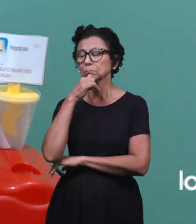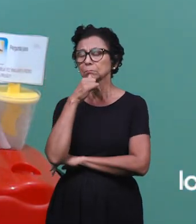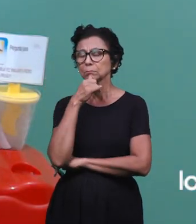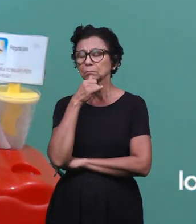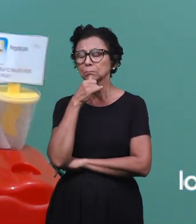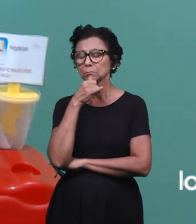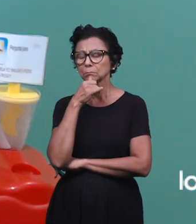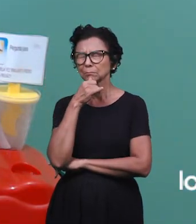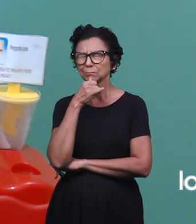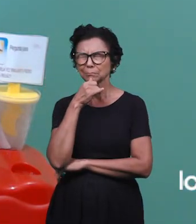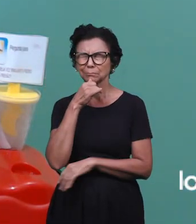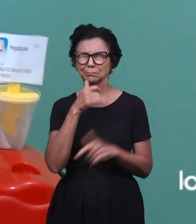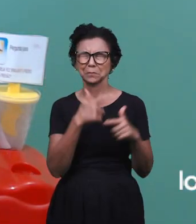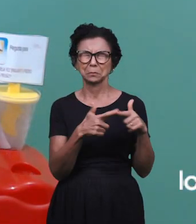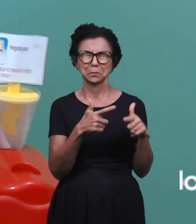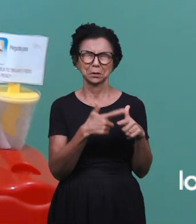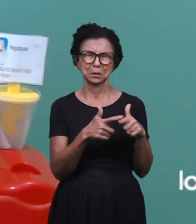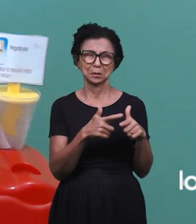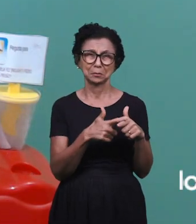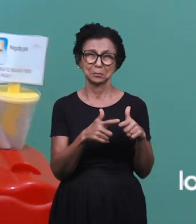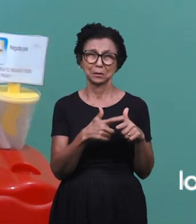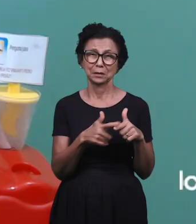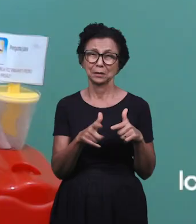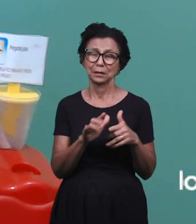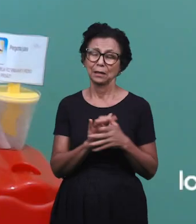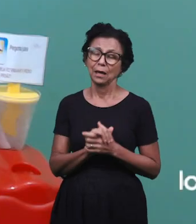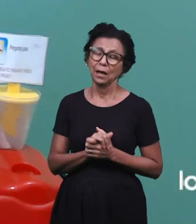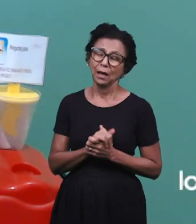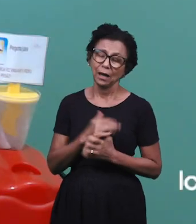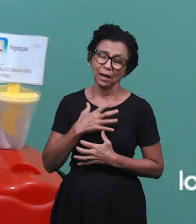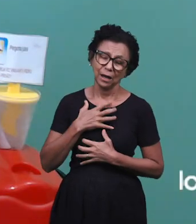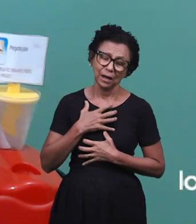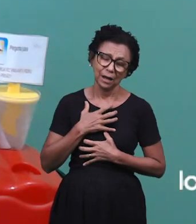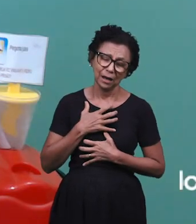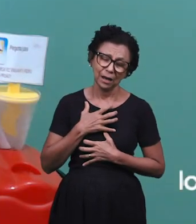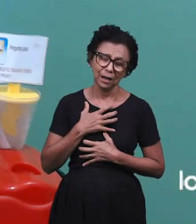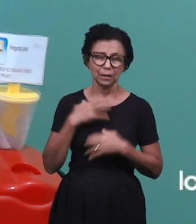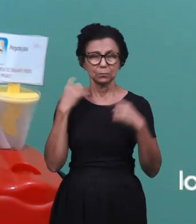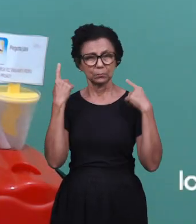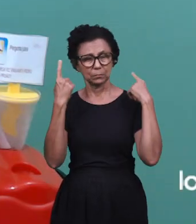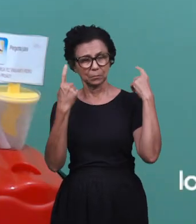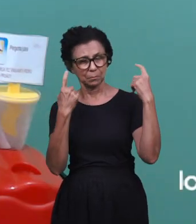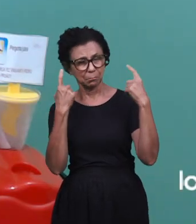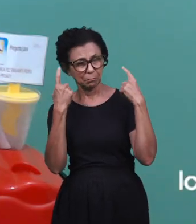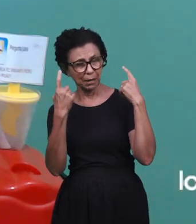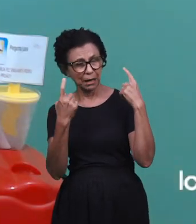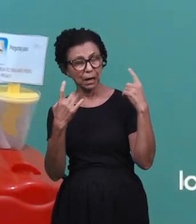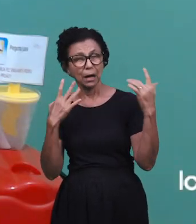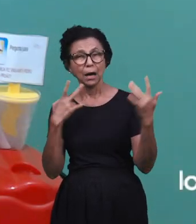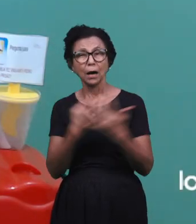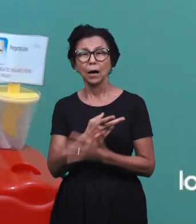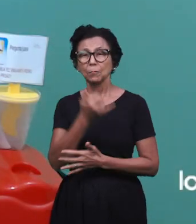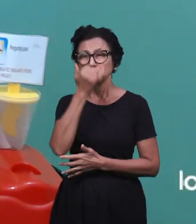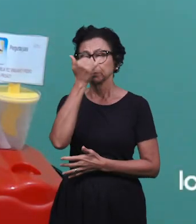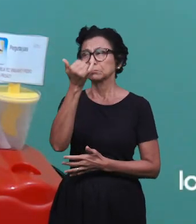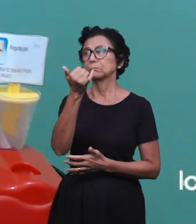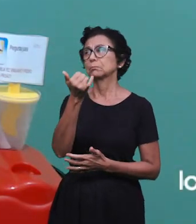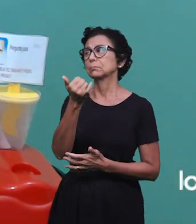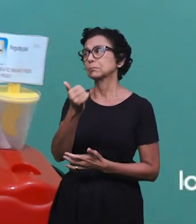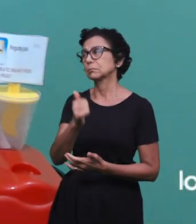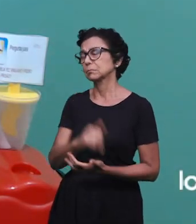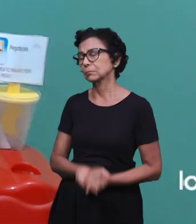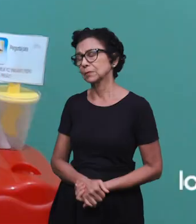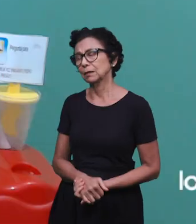tristes, temos algum problema, estamos doentes, preocupados, acontece alguma